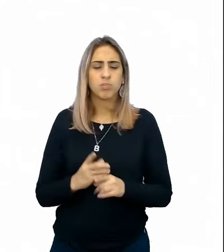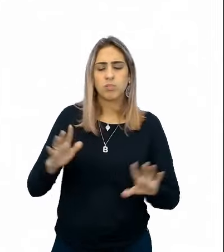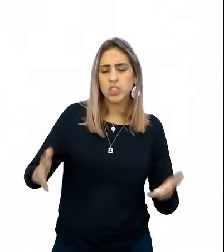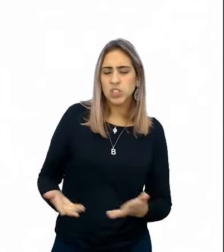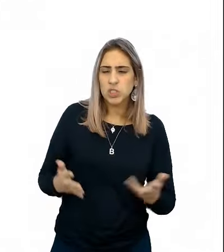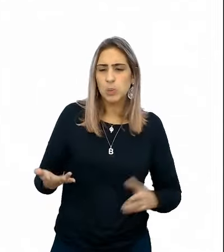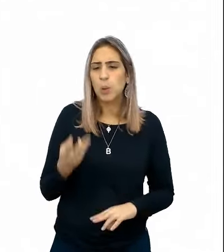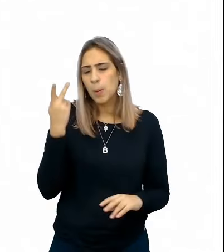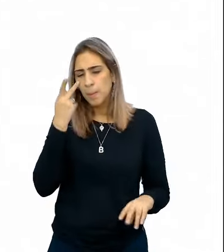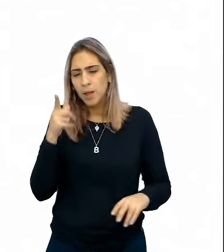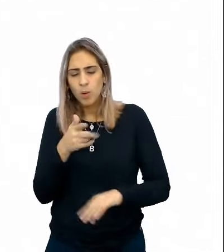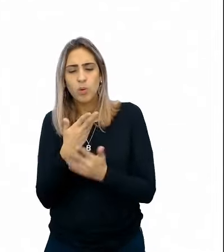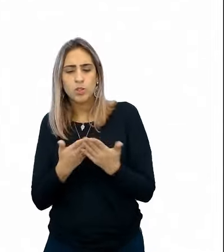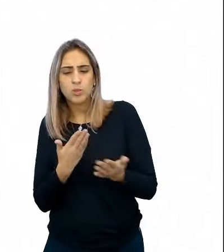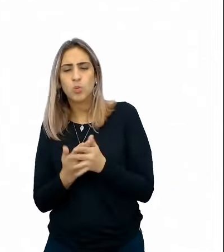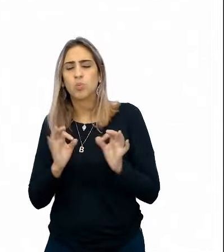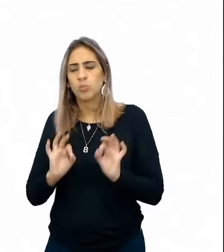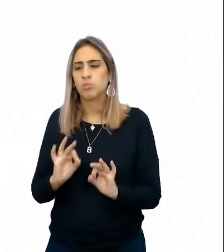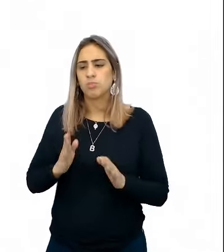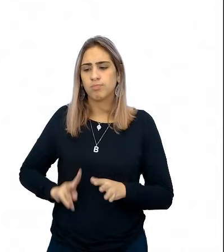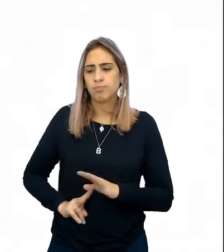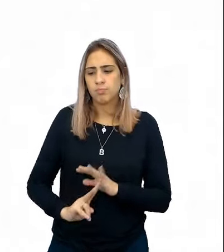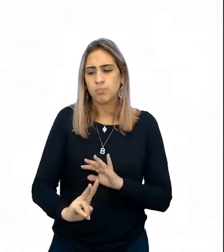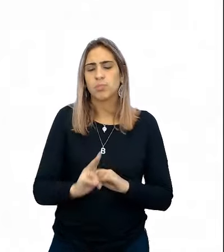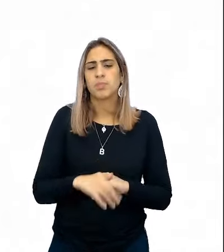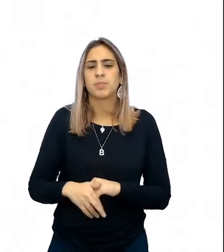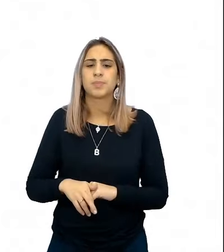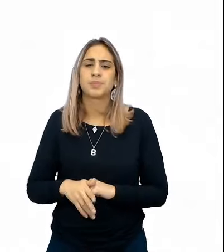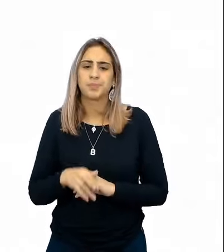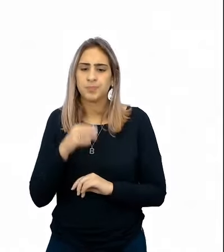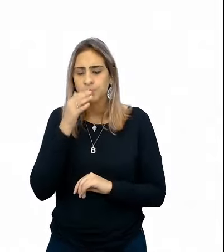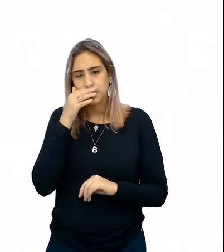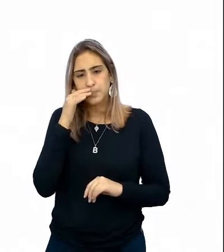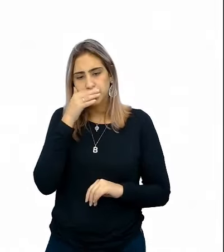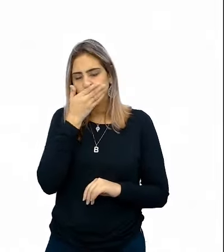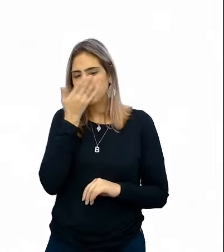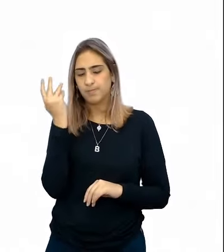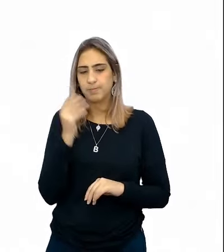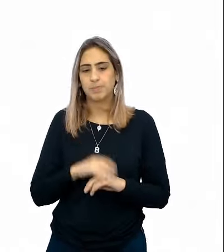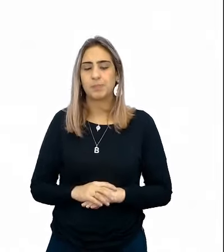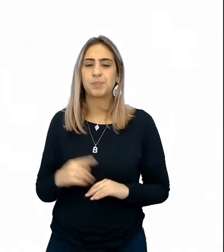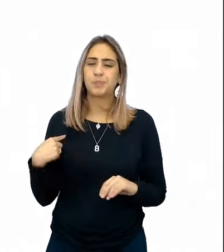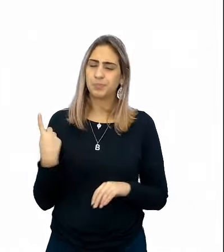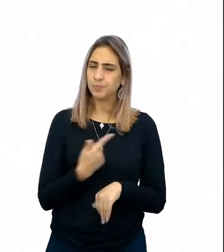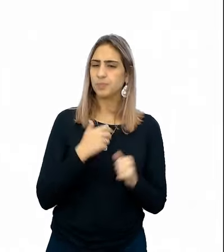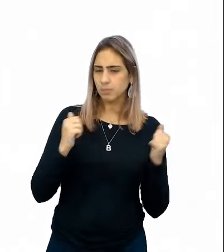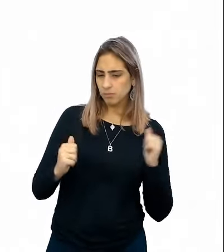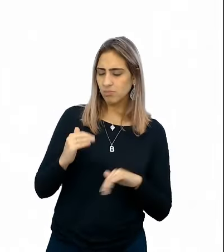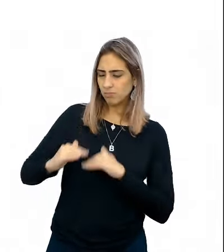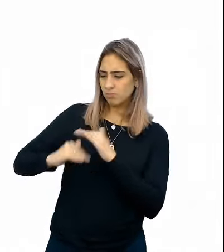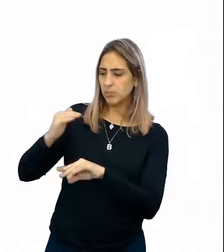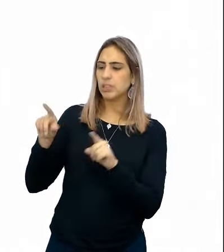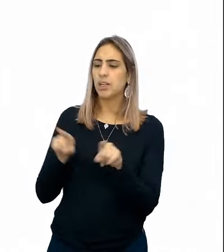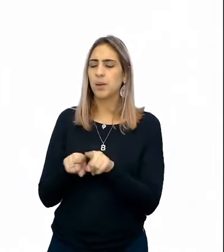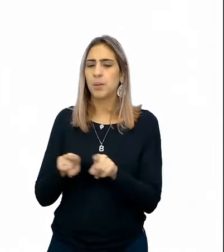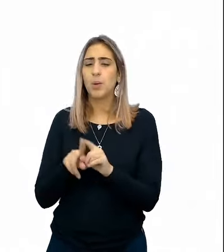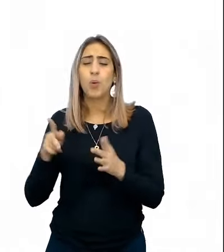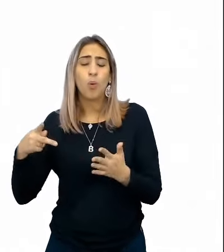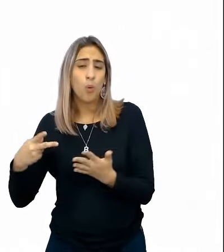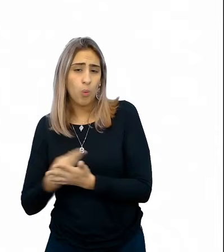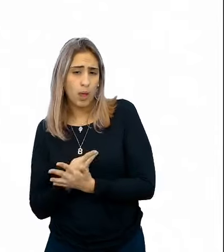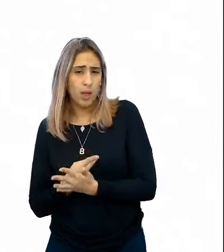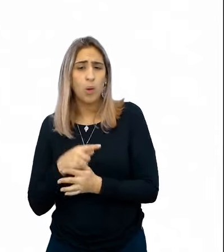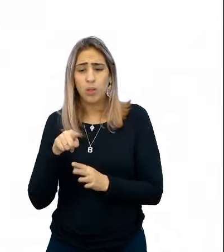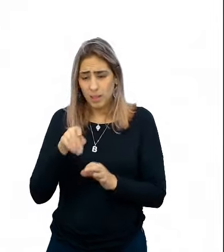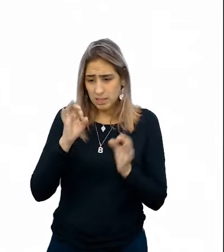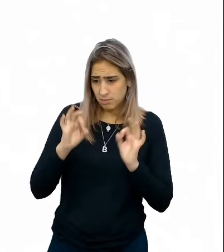estímulo para um estudo sistemático, dito por Heidegger. E a gente pode acrescentar aí que o erro,